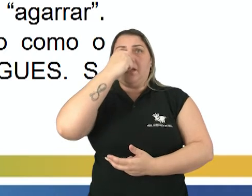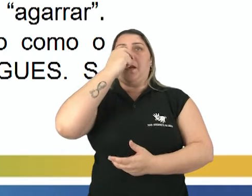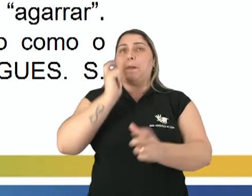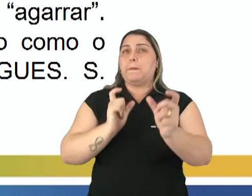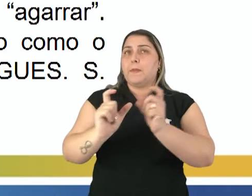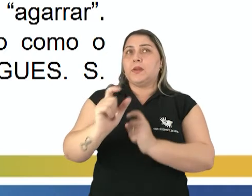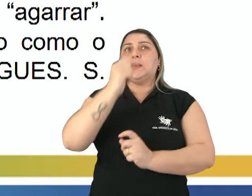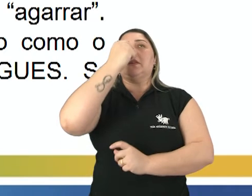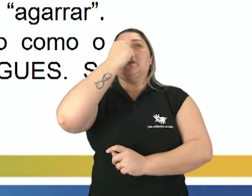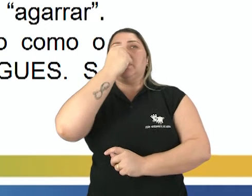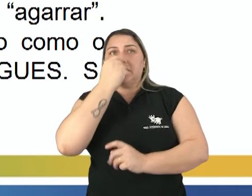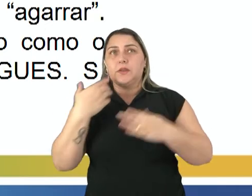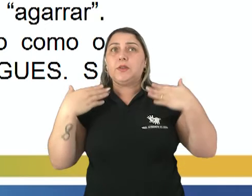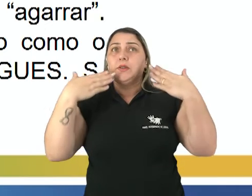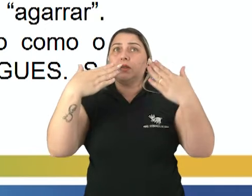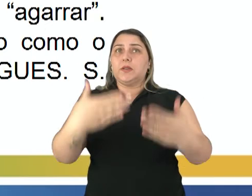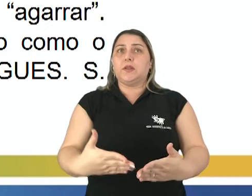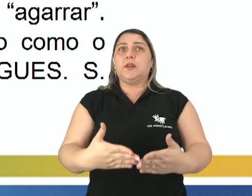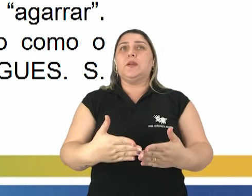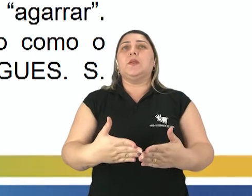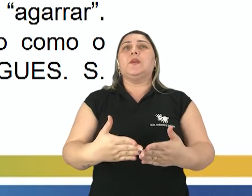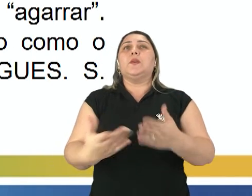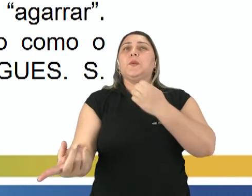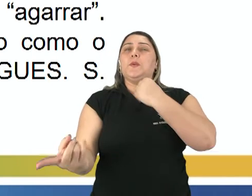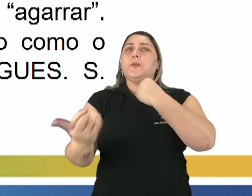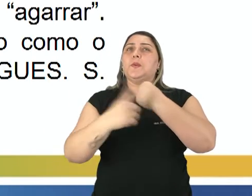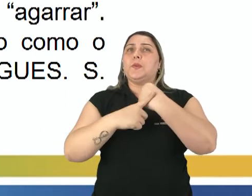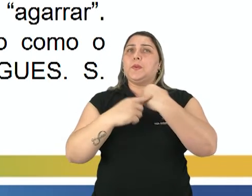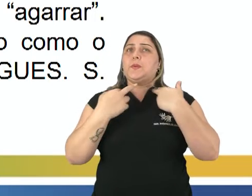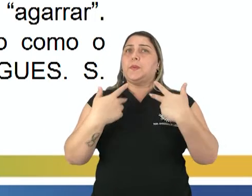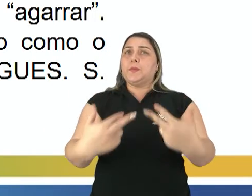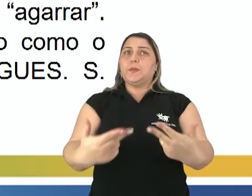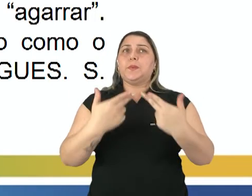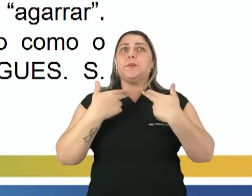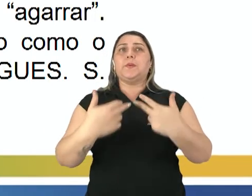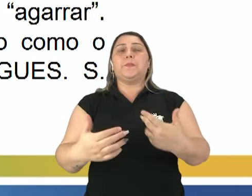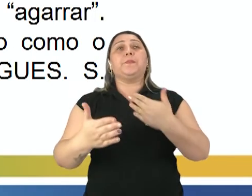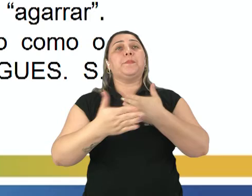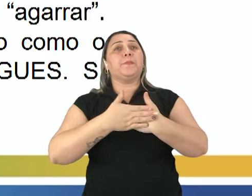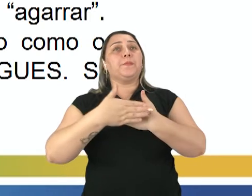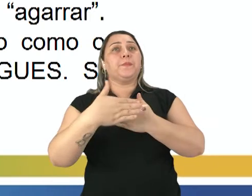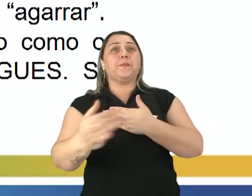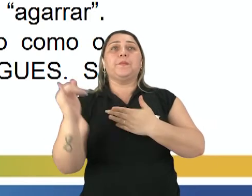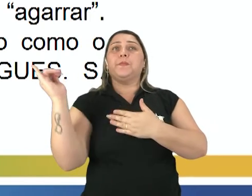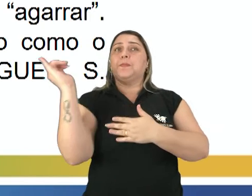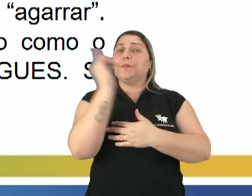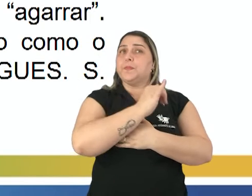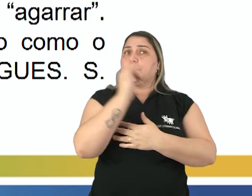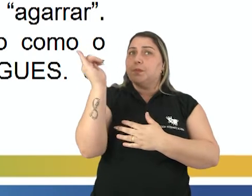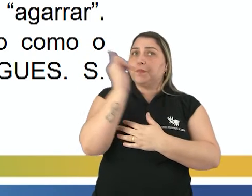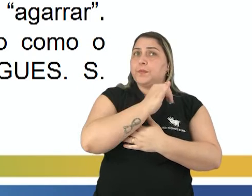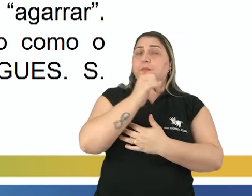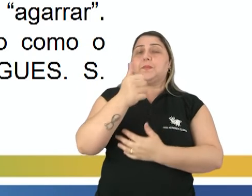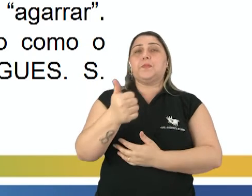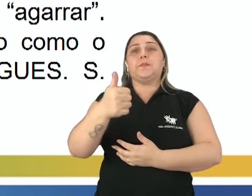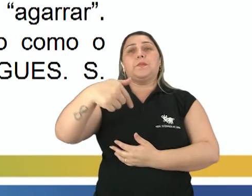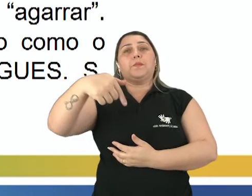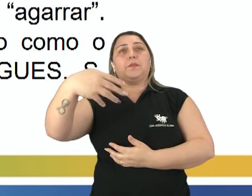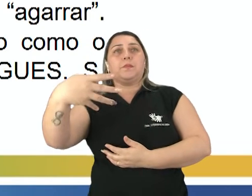a palavra gripe nos chegou após uma série de contágios entre línguas. Partiu da Itália